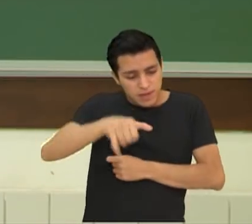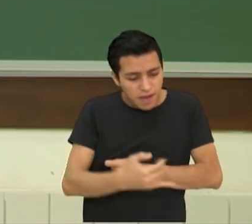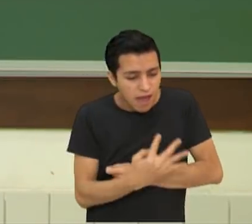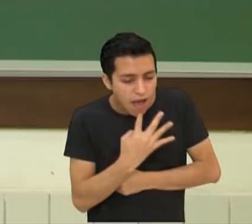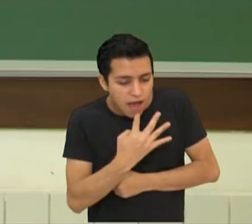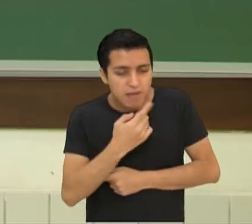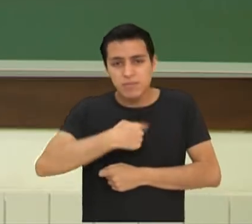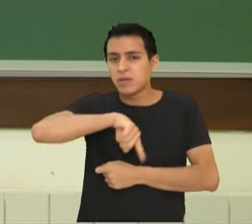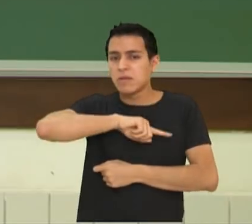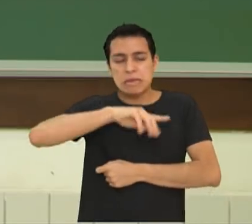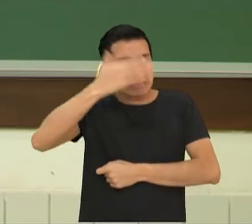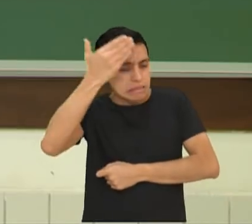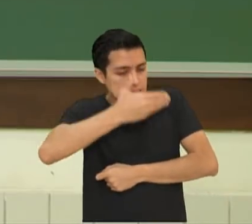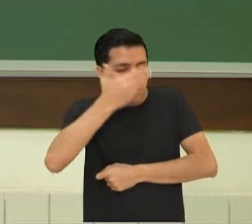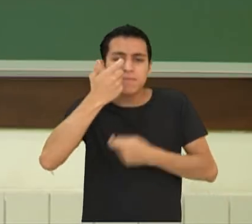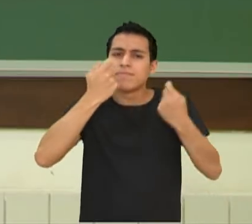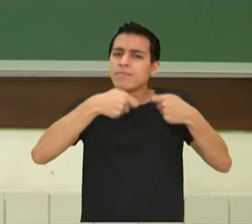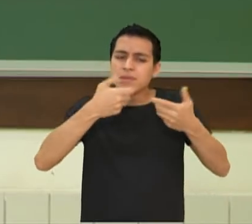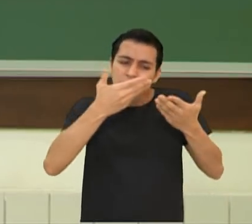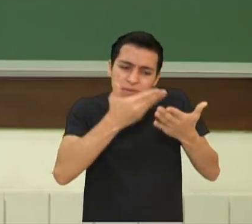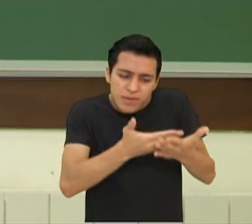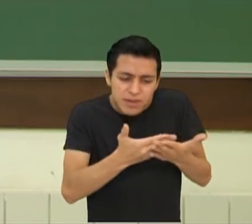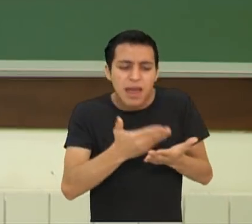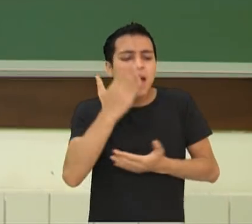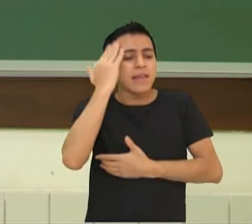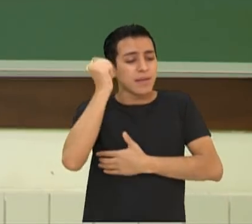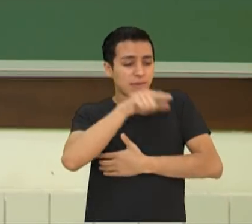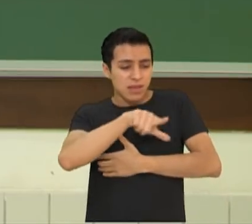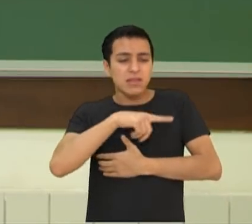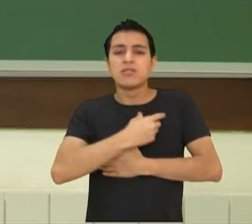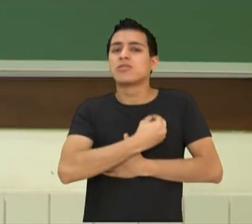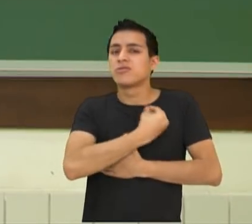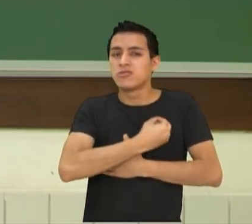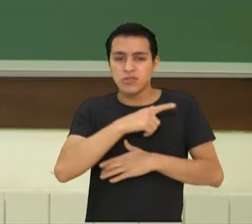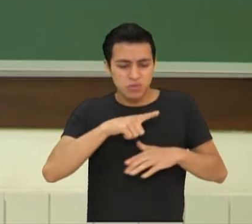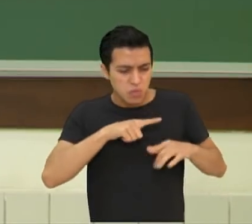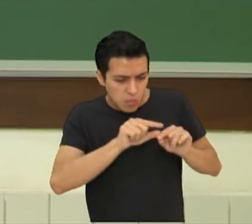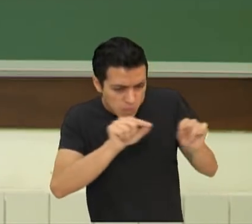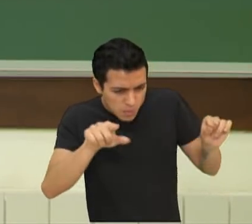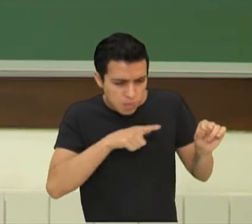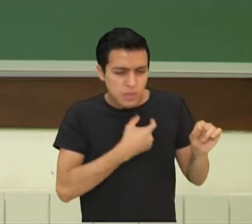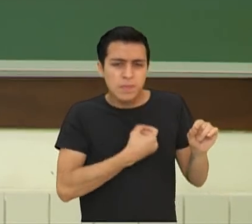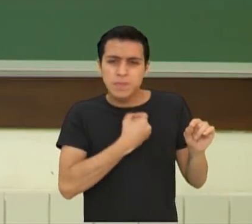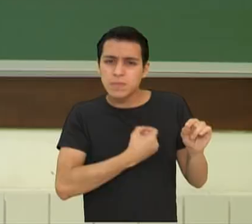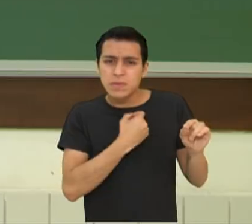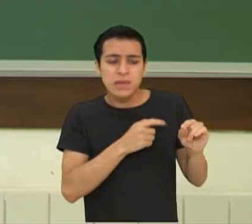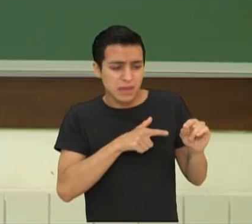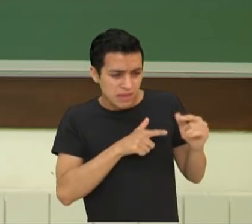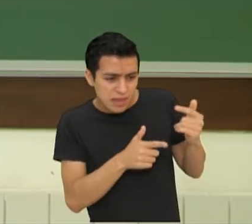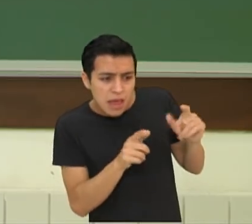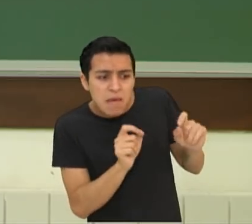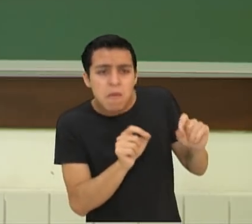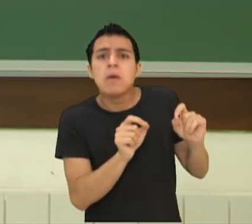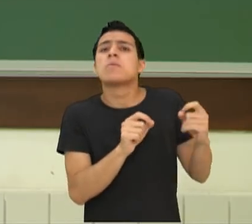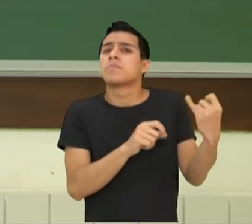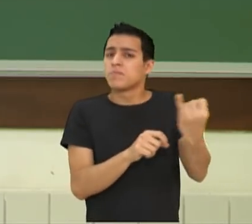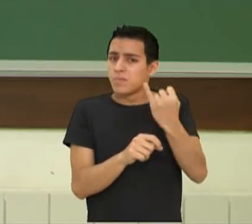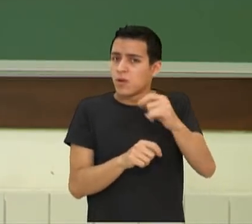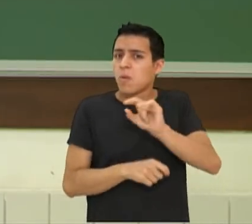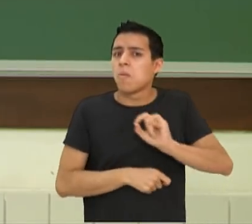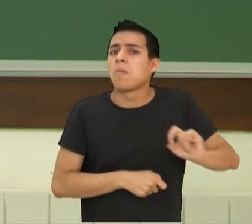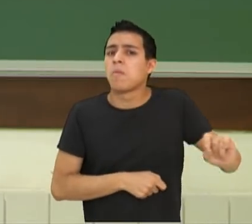porque a gente não enxerga, então a gente precisa estudar para saber que eles existem, estão ali e estão desempenhando funções